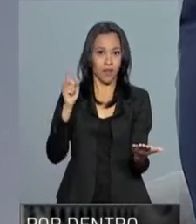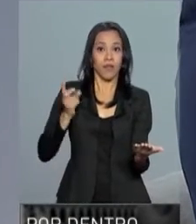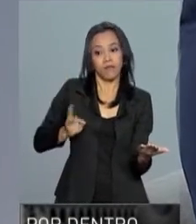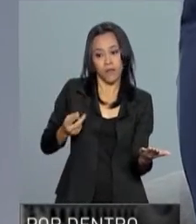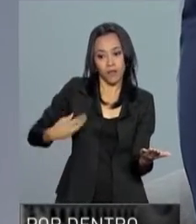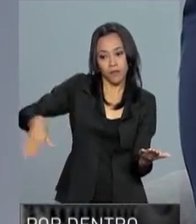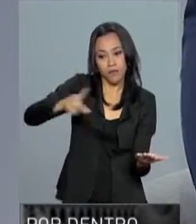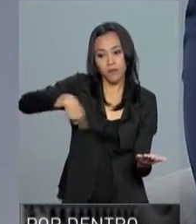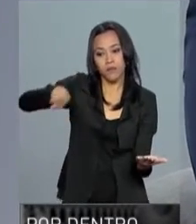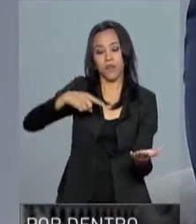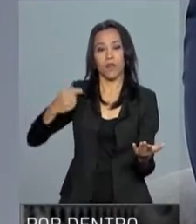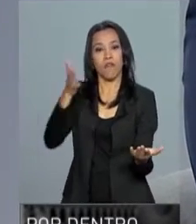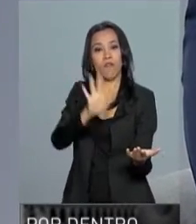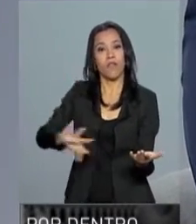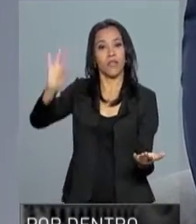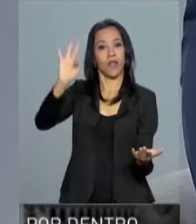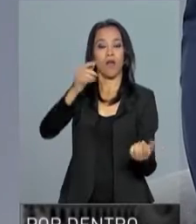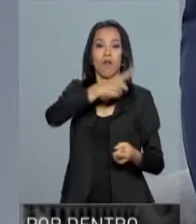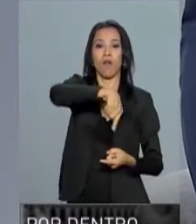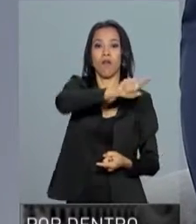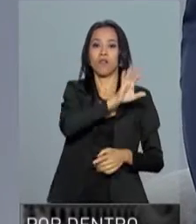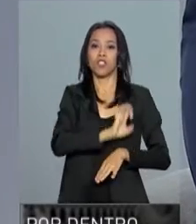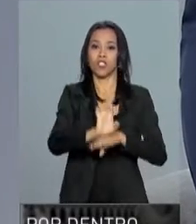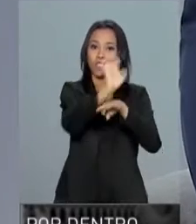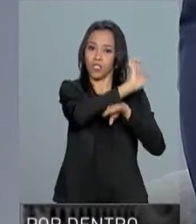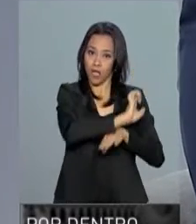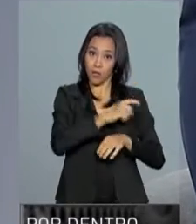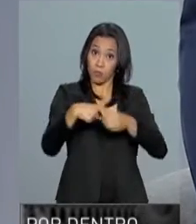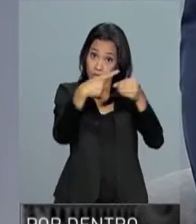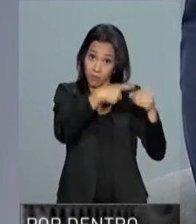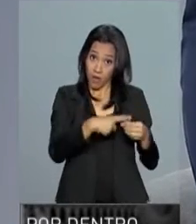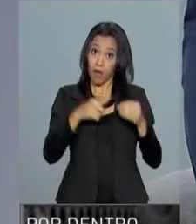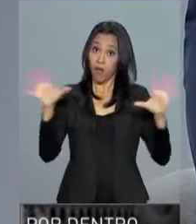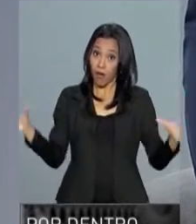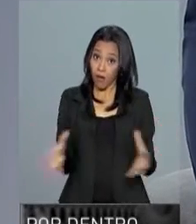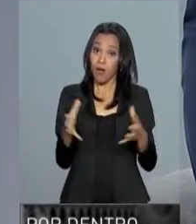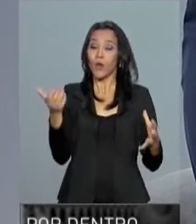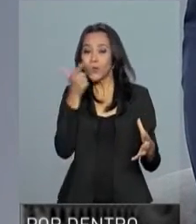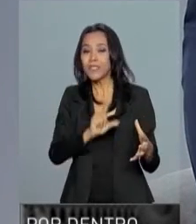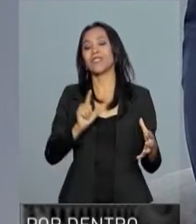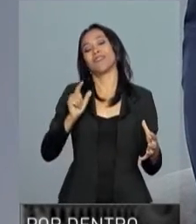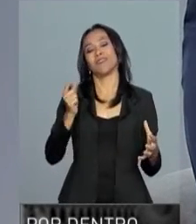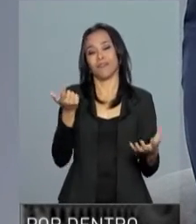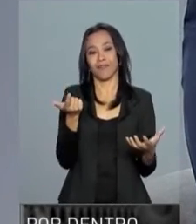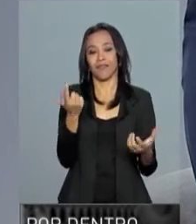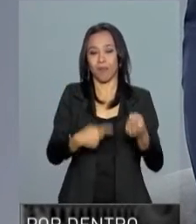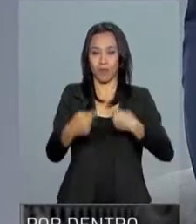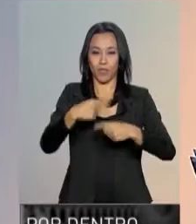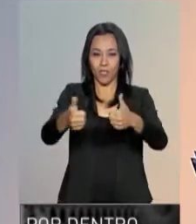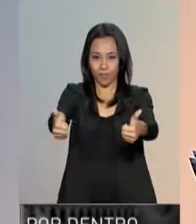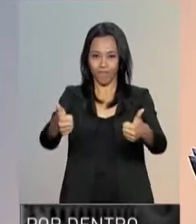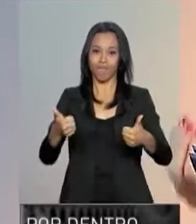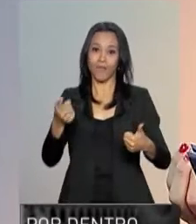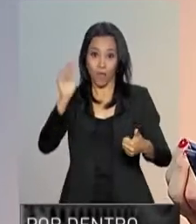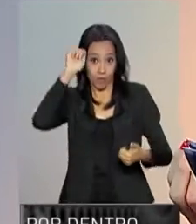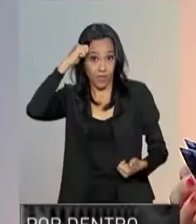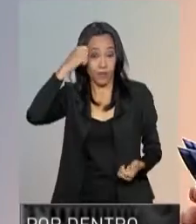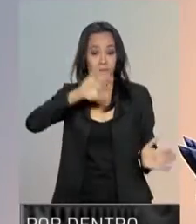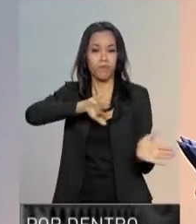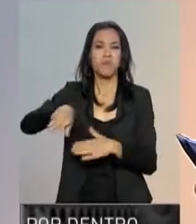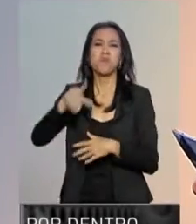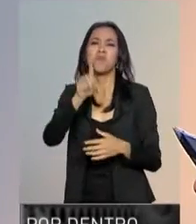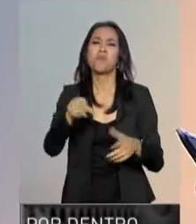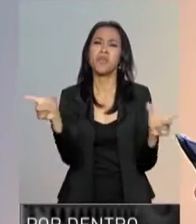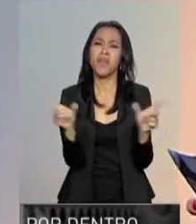tanto com os órgãos federais quanto os órgãos estaduais e municipais e que faz com que a política ela chega nossa população negra que é o